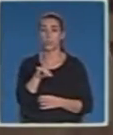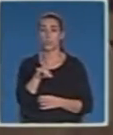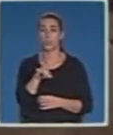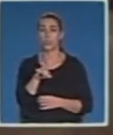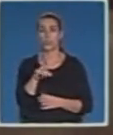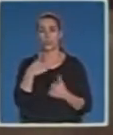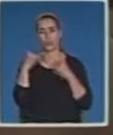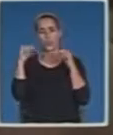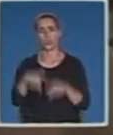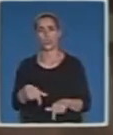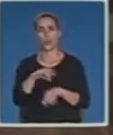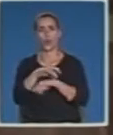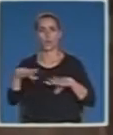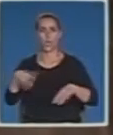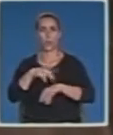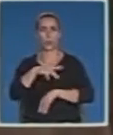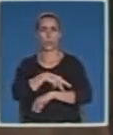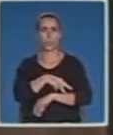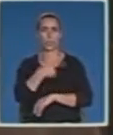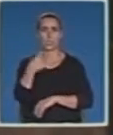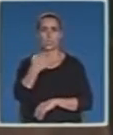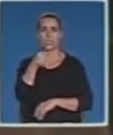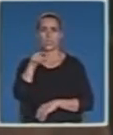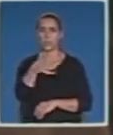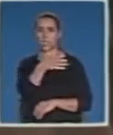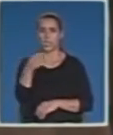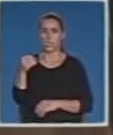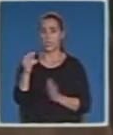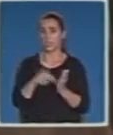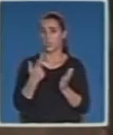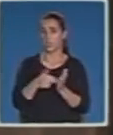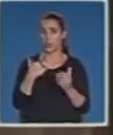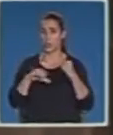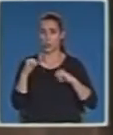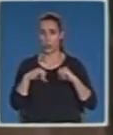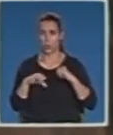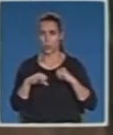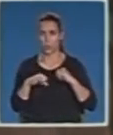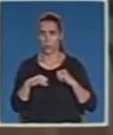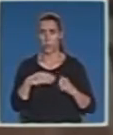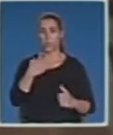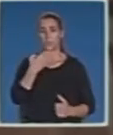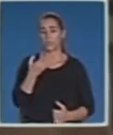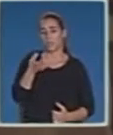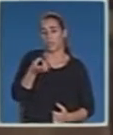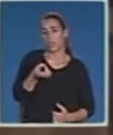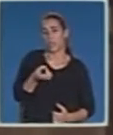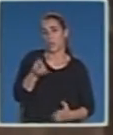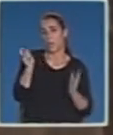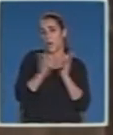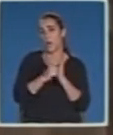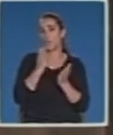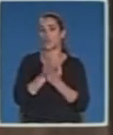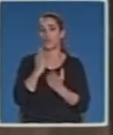nós temos aqui no Hospital de Ponta Delgada cerca de 7.500 cirurgias à espera. E temos apenas 79 marcadas para